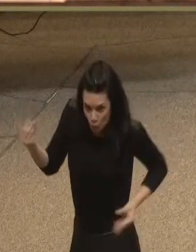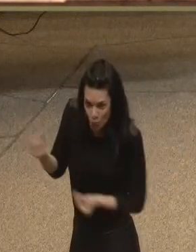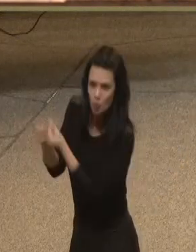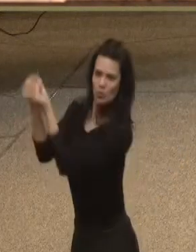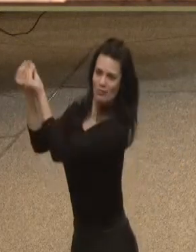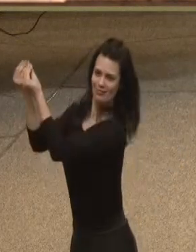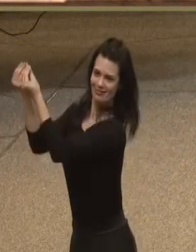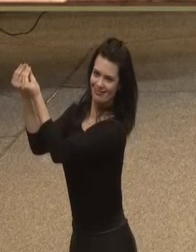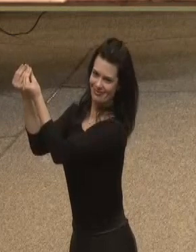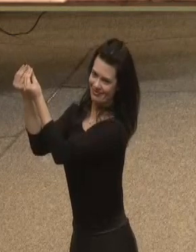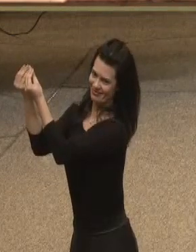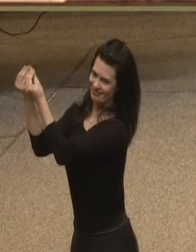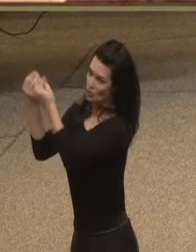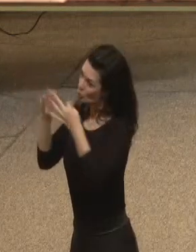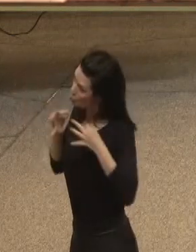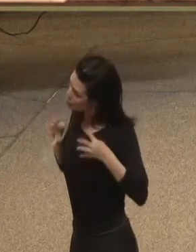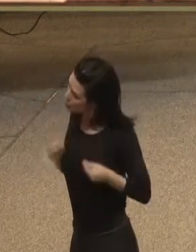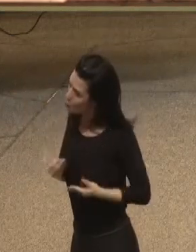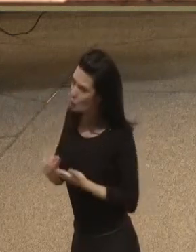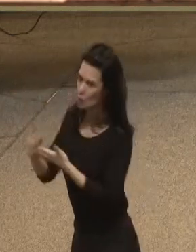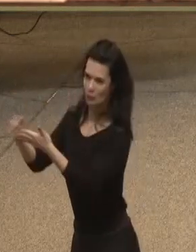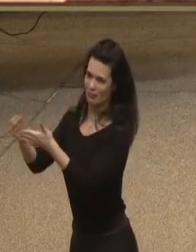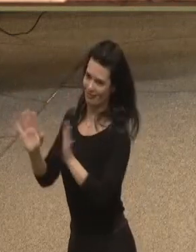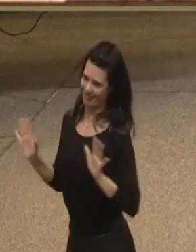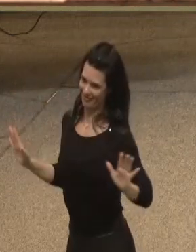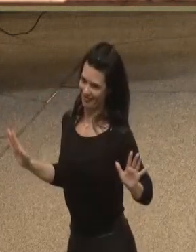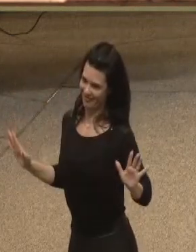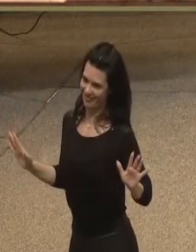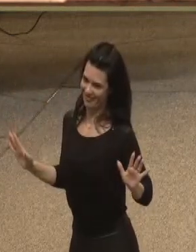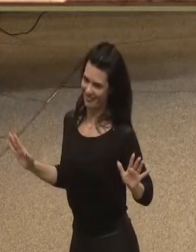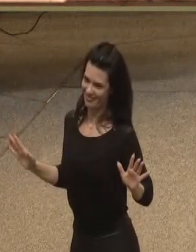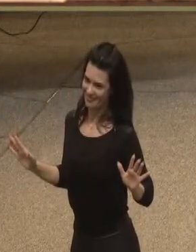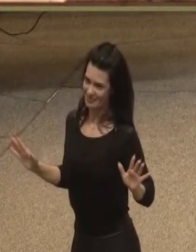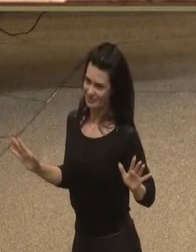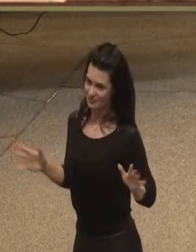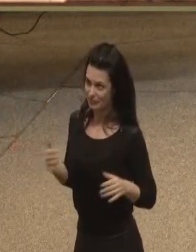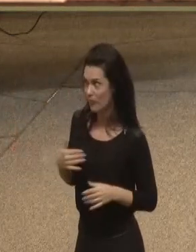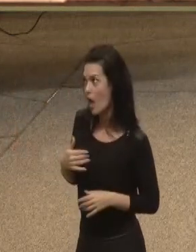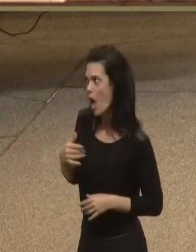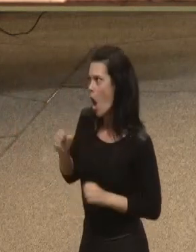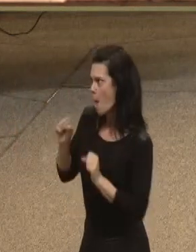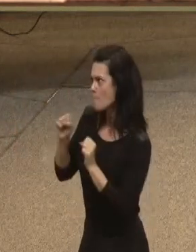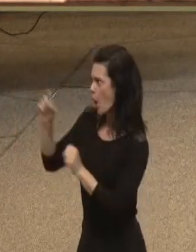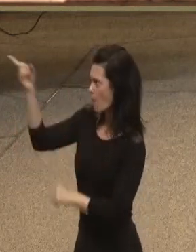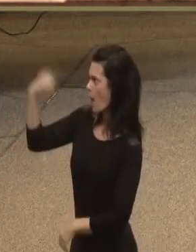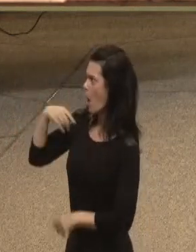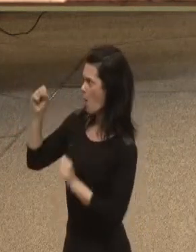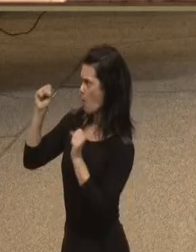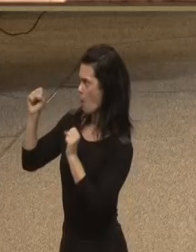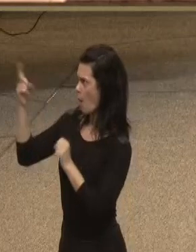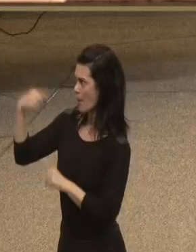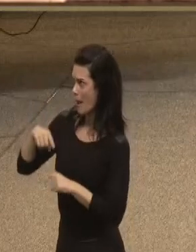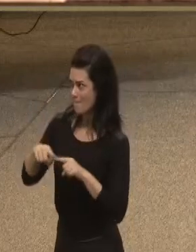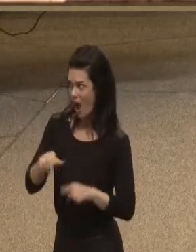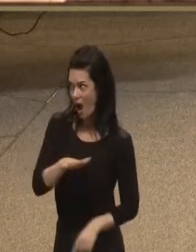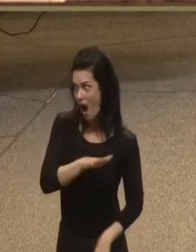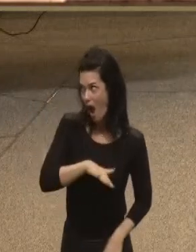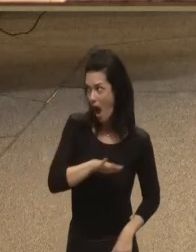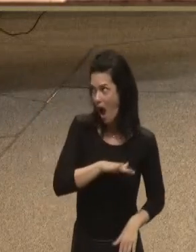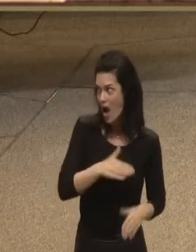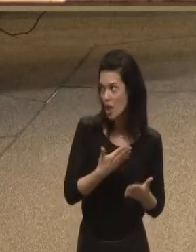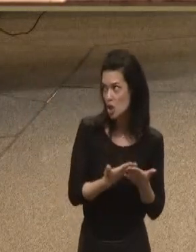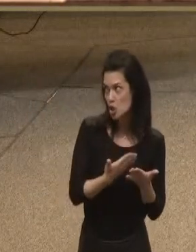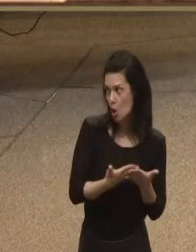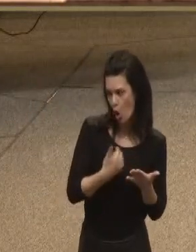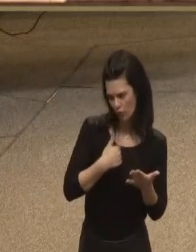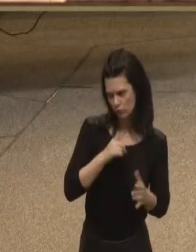Não adianta convidar o Senhor para ser Senhor da sua vida e dizer: mas Deus, nessa área aqui eu continuo cuidando. essa área aqui,